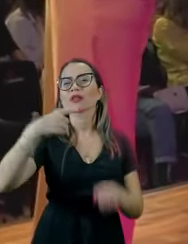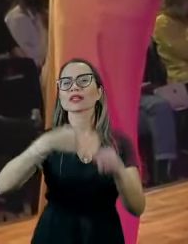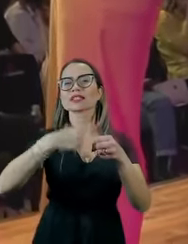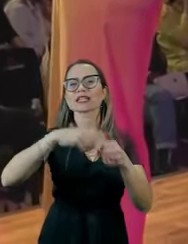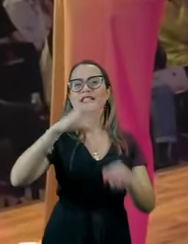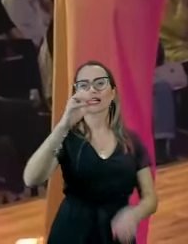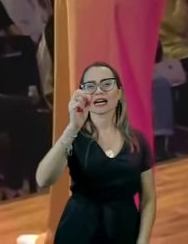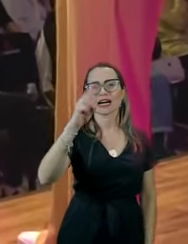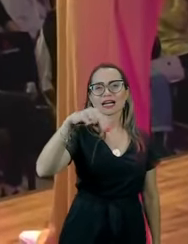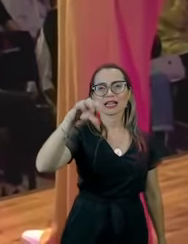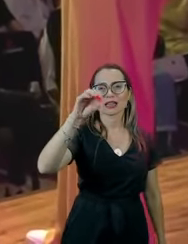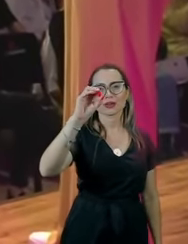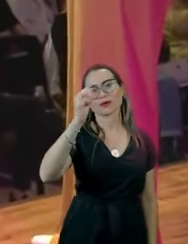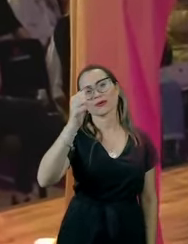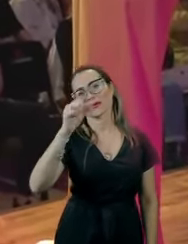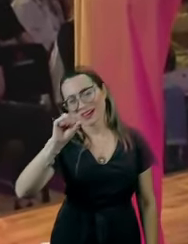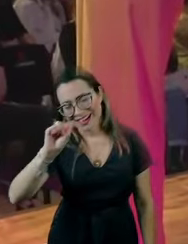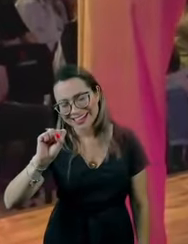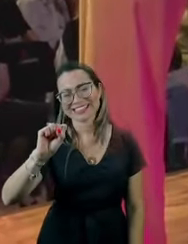Igrejinha,